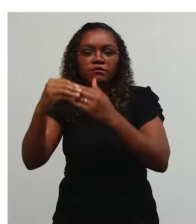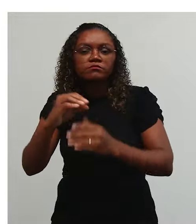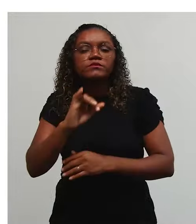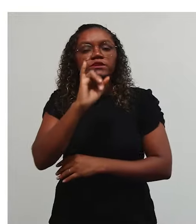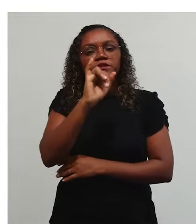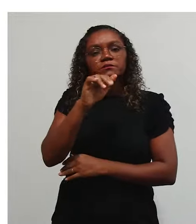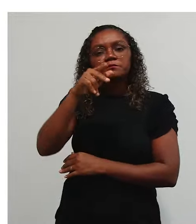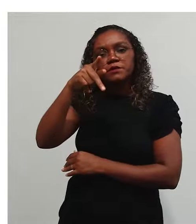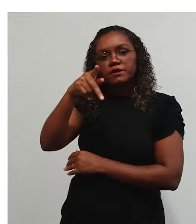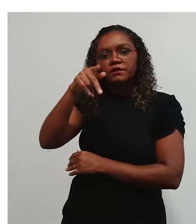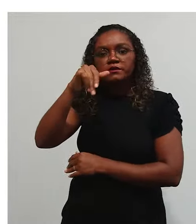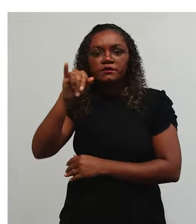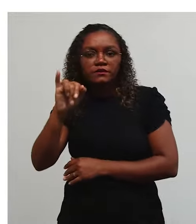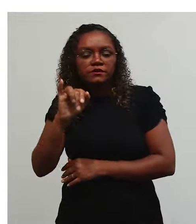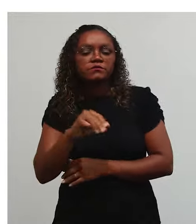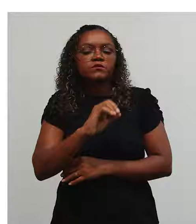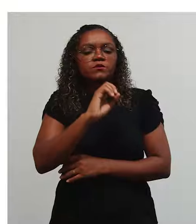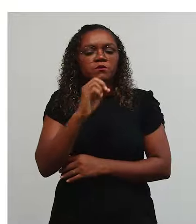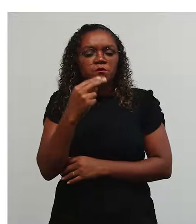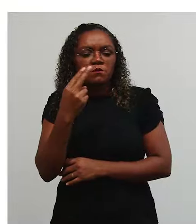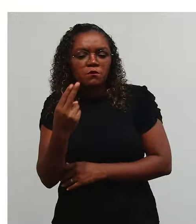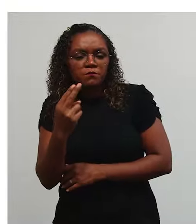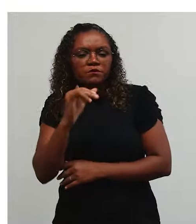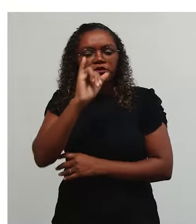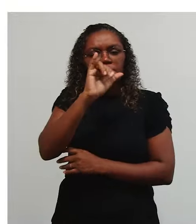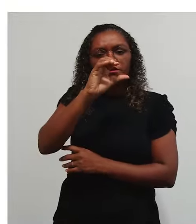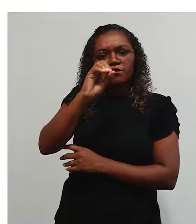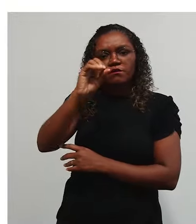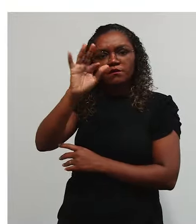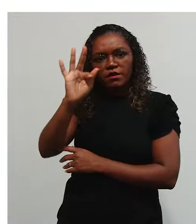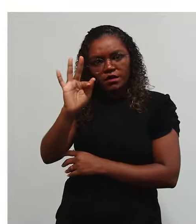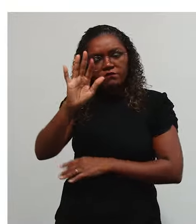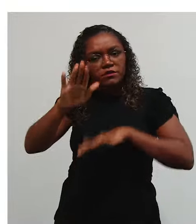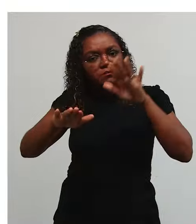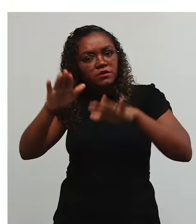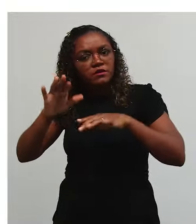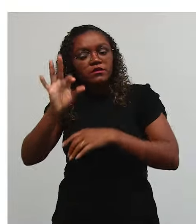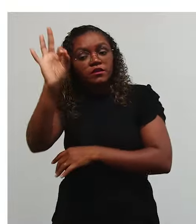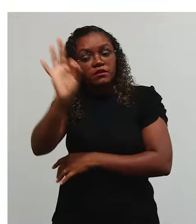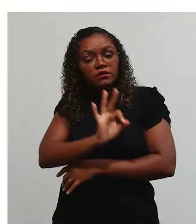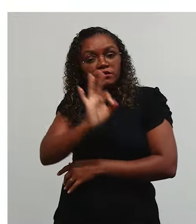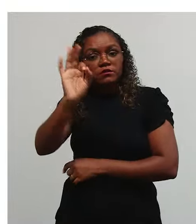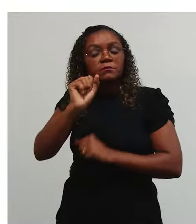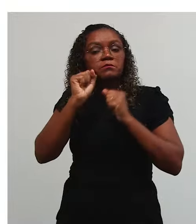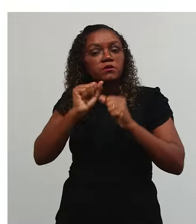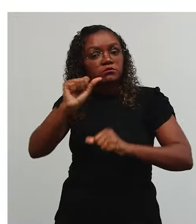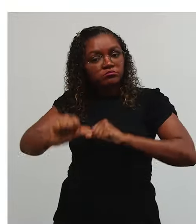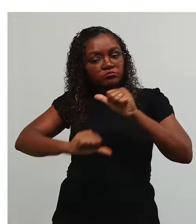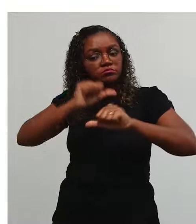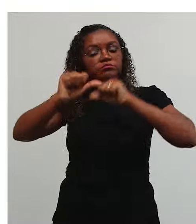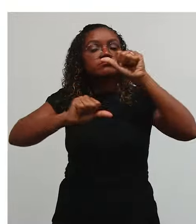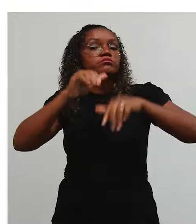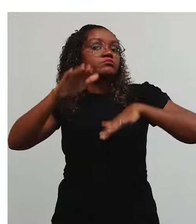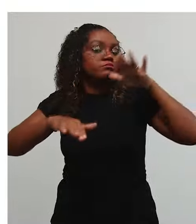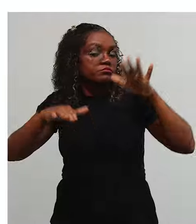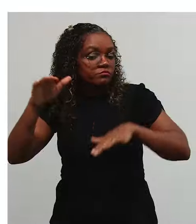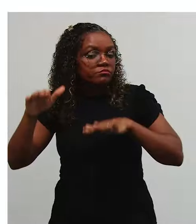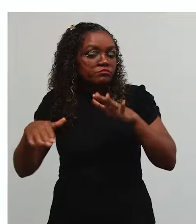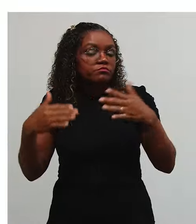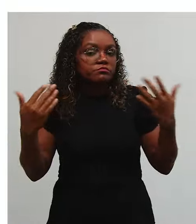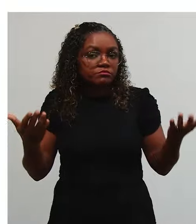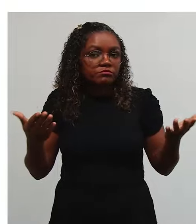IPI IOF tá E eles podem ter a sua alíquota alterada por ato do Poder Executivo não sei por que